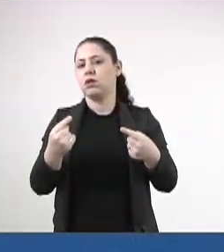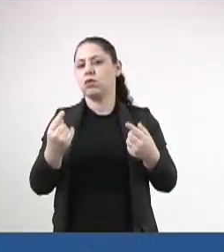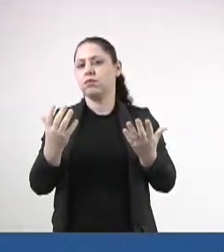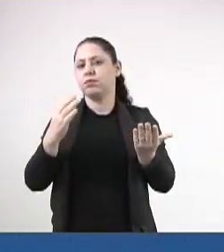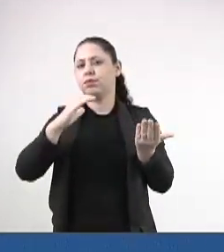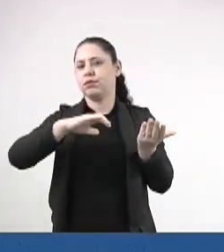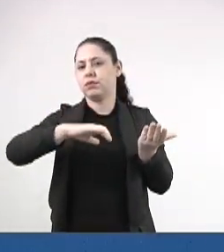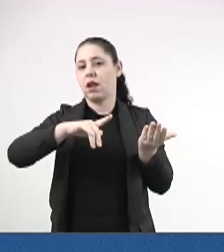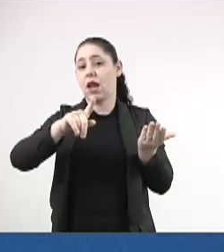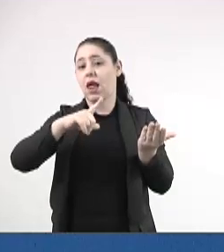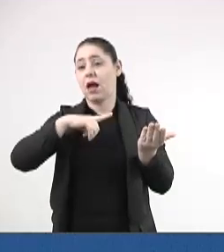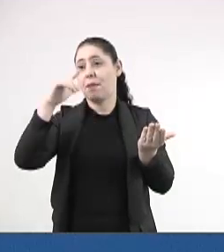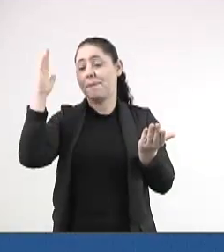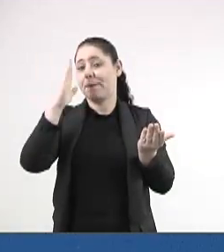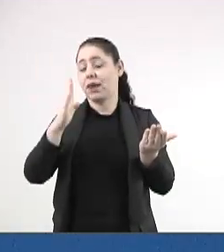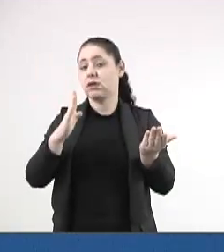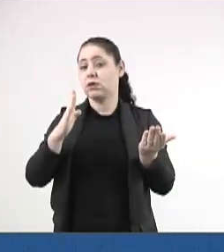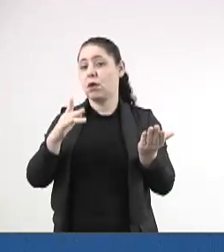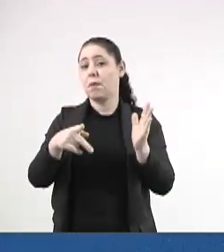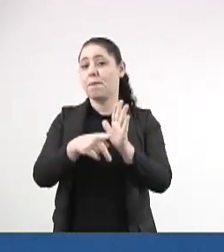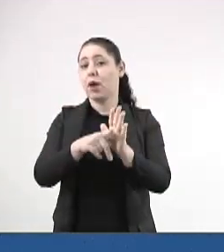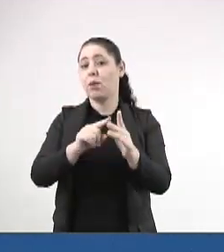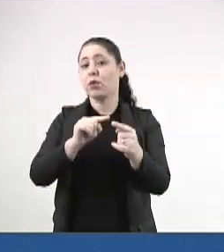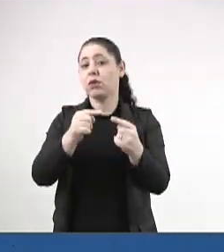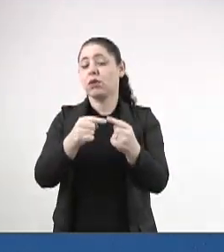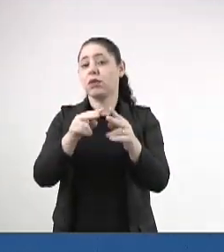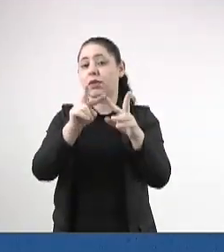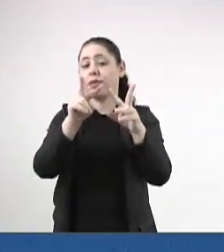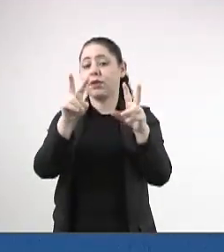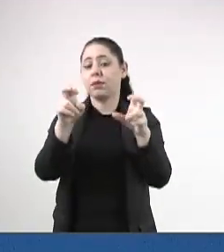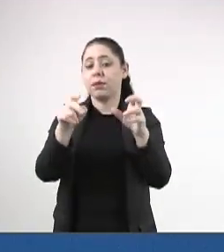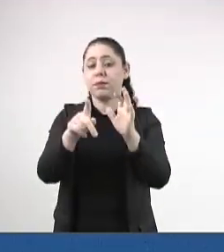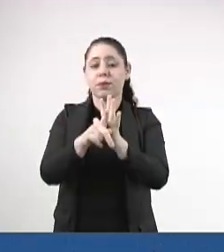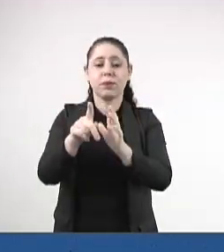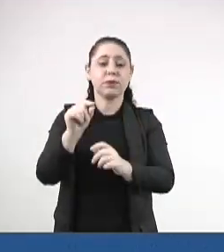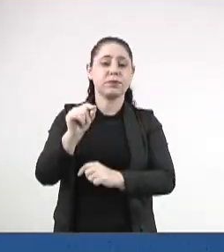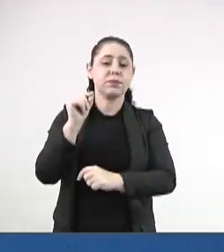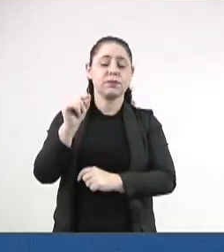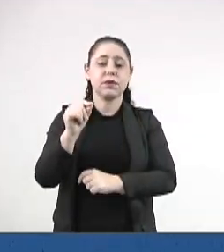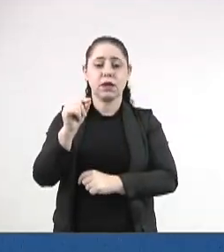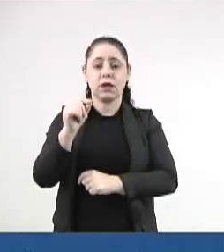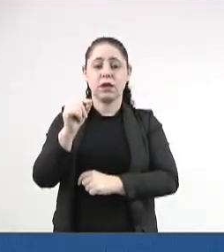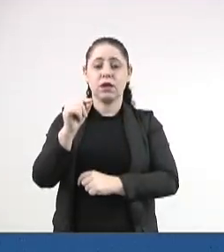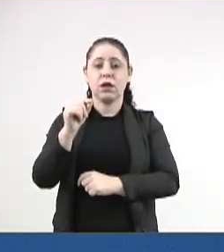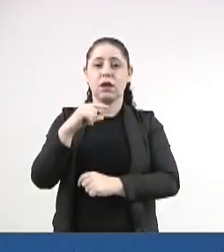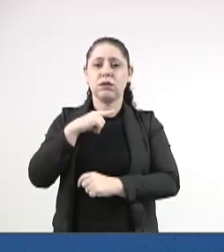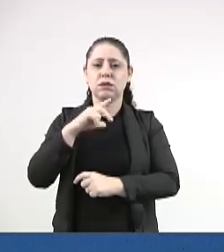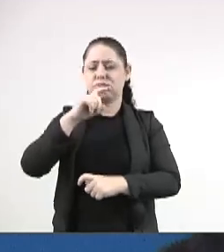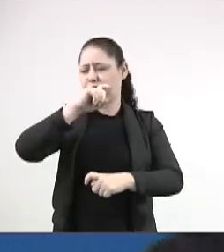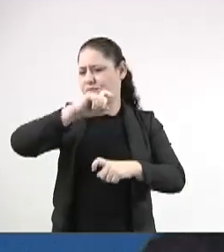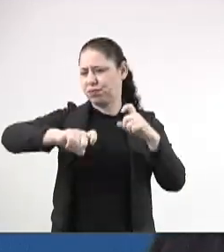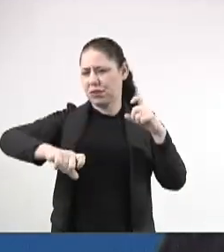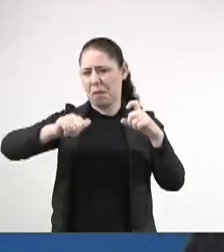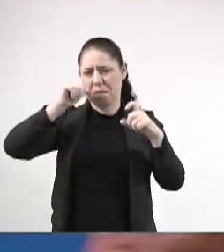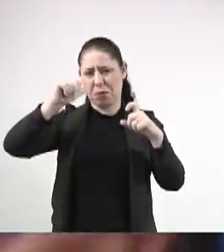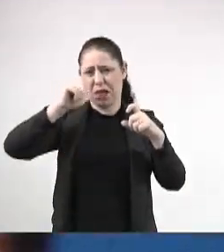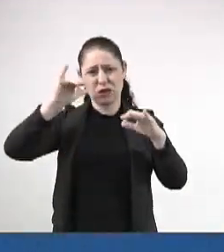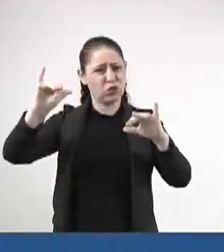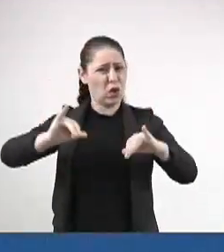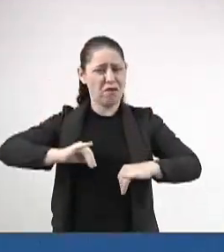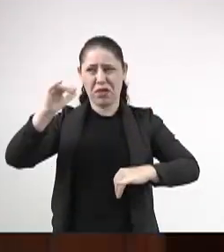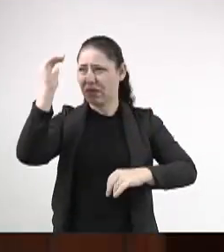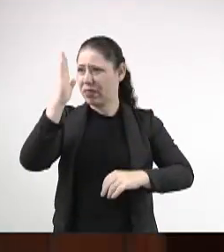Congresso Nacional a respeito da questão do estupro que as mulheres sofrem